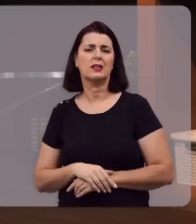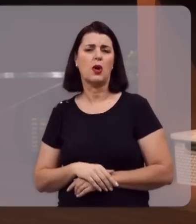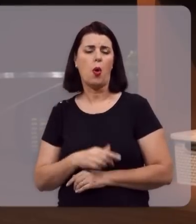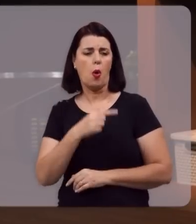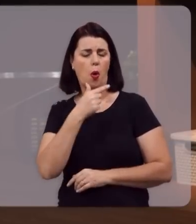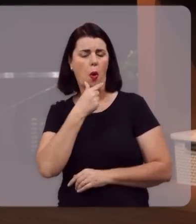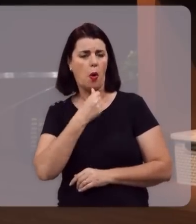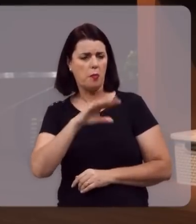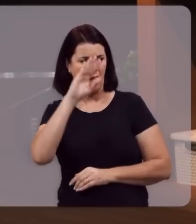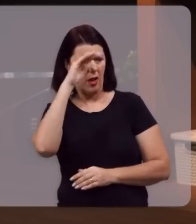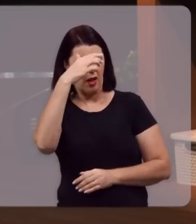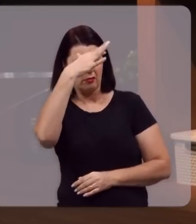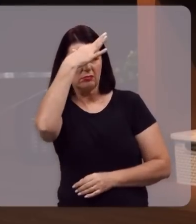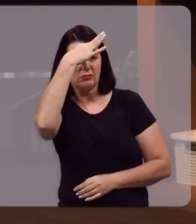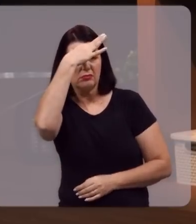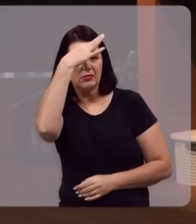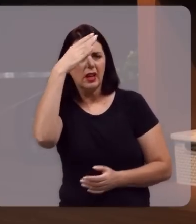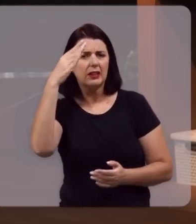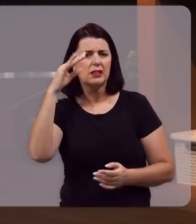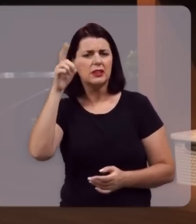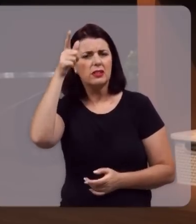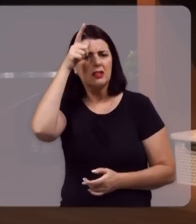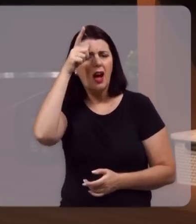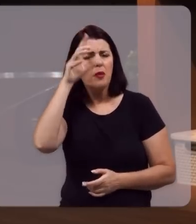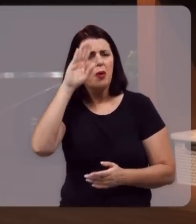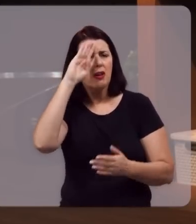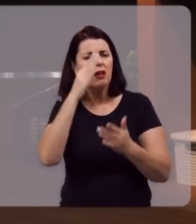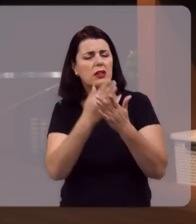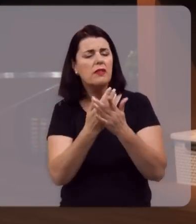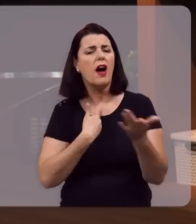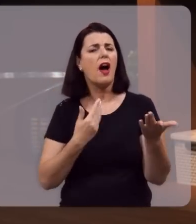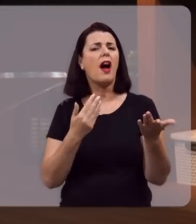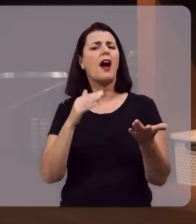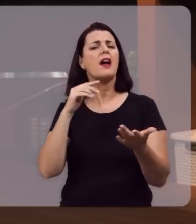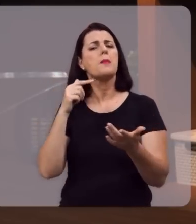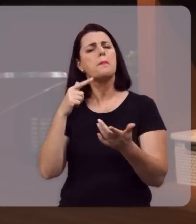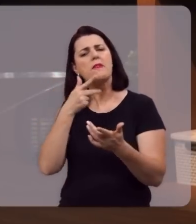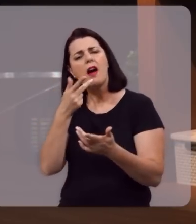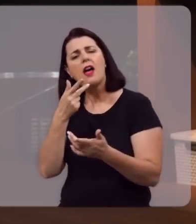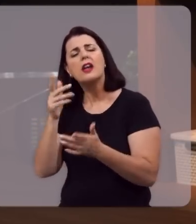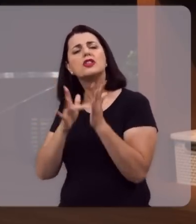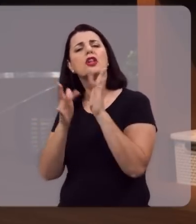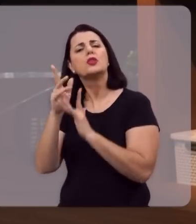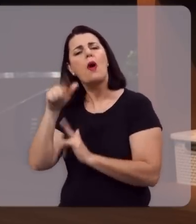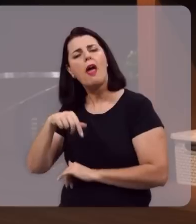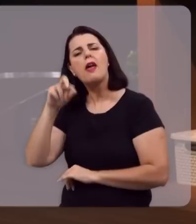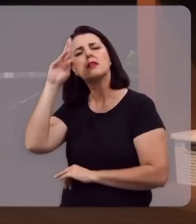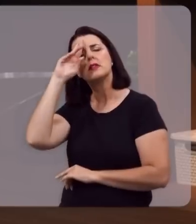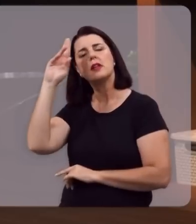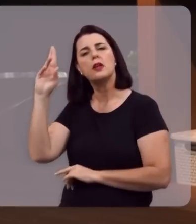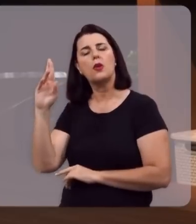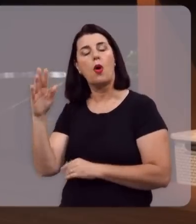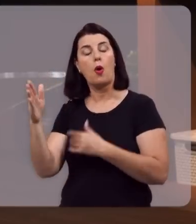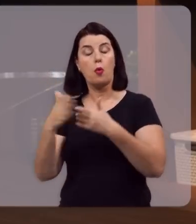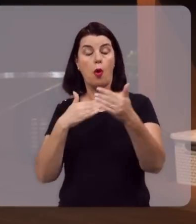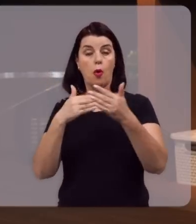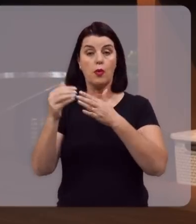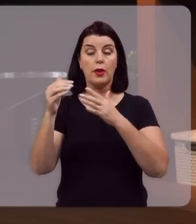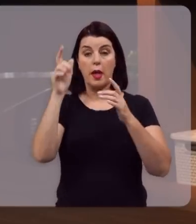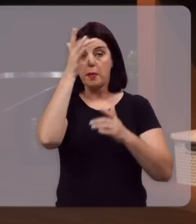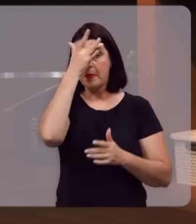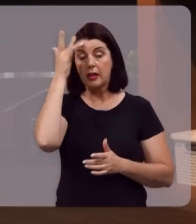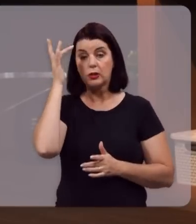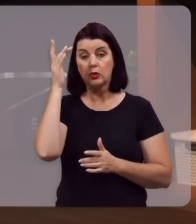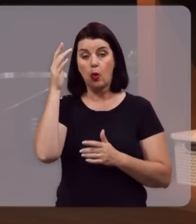Até os satanistas vão ter que confessar que Jesus Cristo é o Senhor. Não haverá qualquer ser no céu,